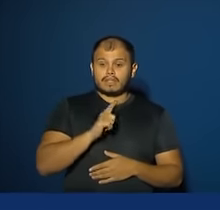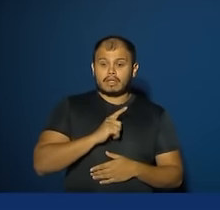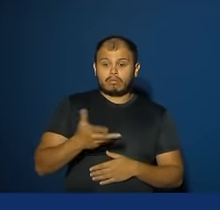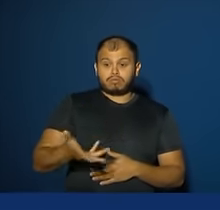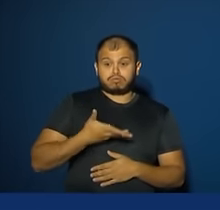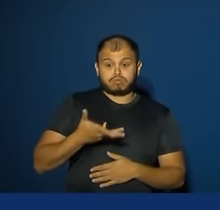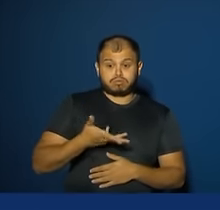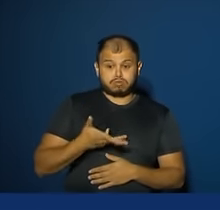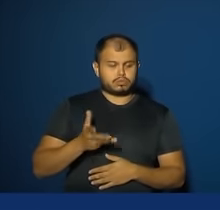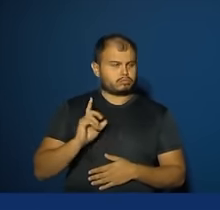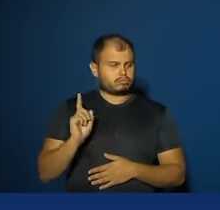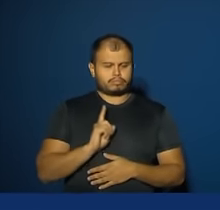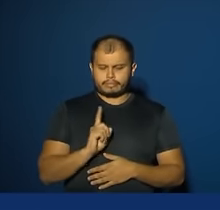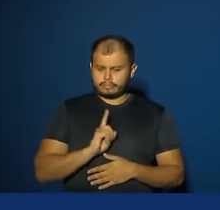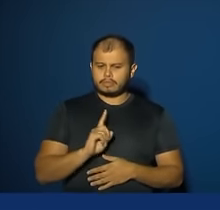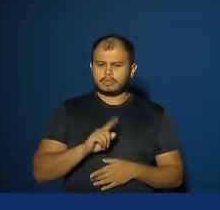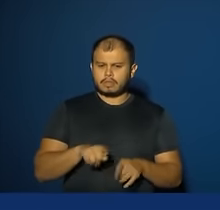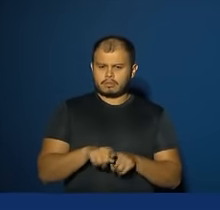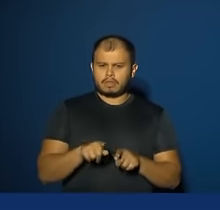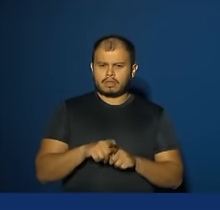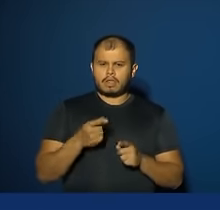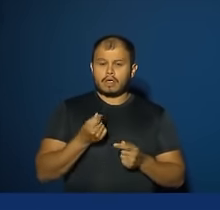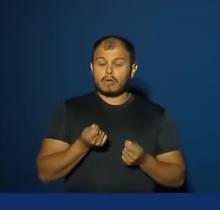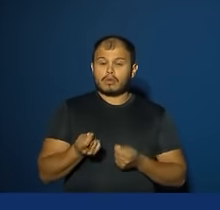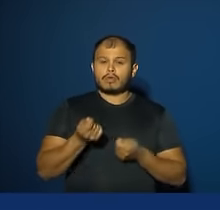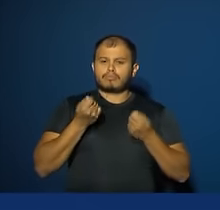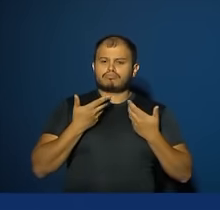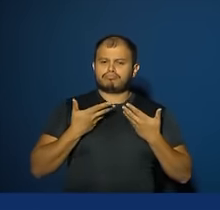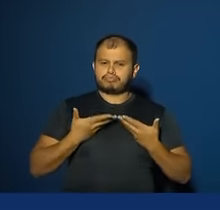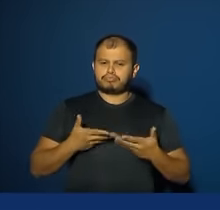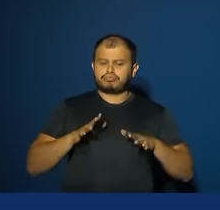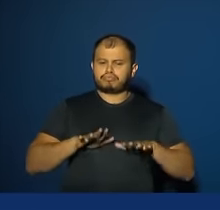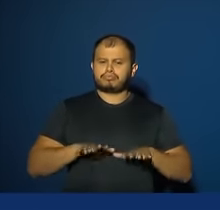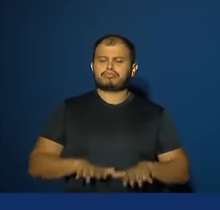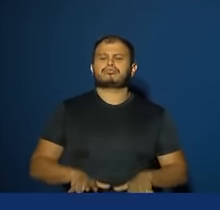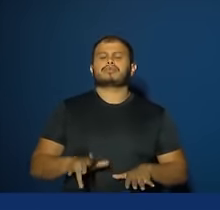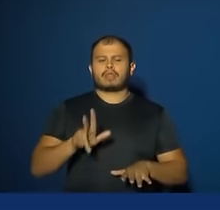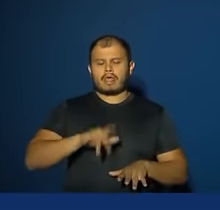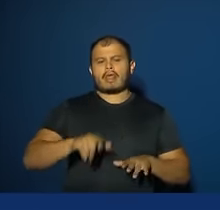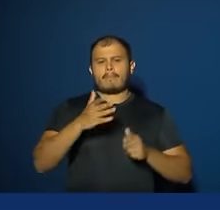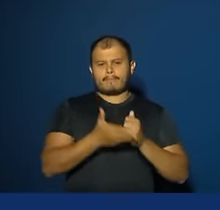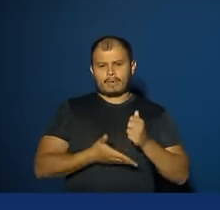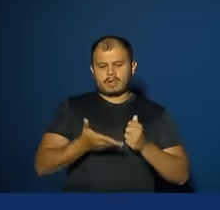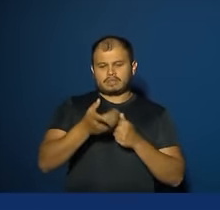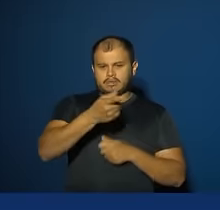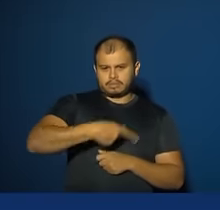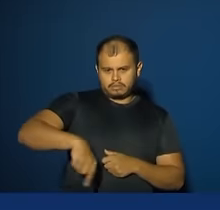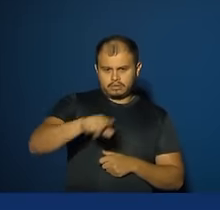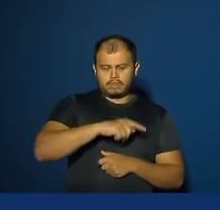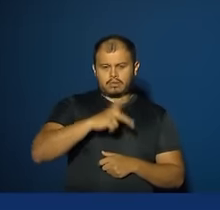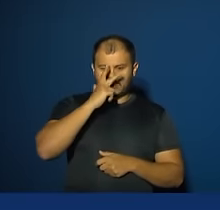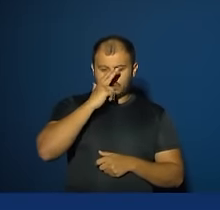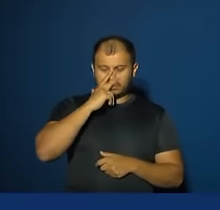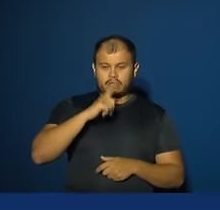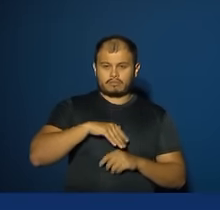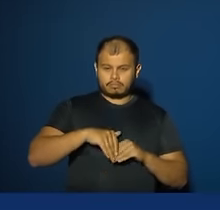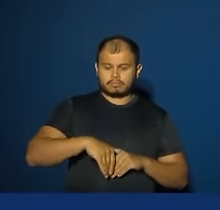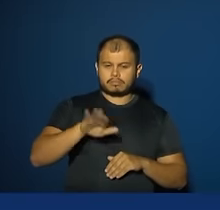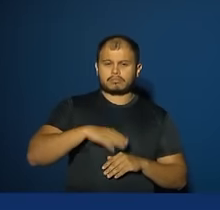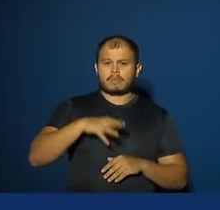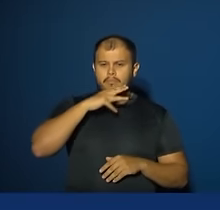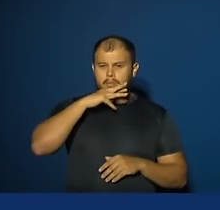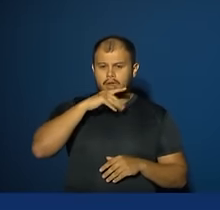Unidos e com o movimento de afrouxamento monetário, que ainda é o nosso cenário base. Tá? Então, acho que saiu muito de março, mas a gente